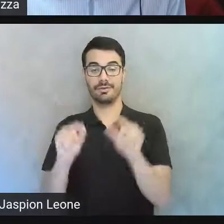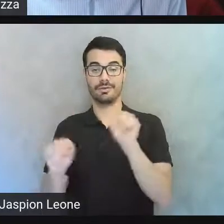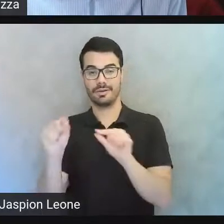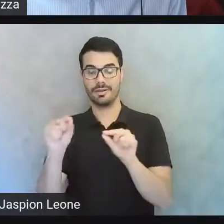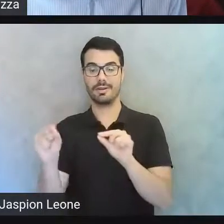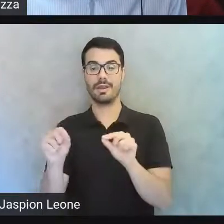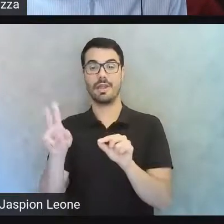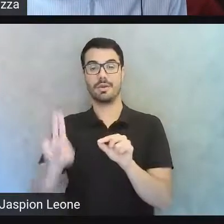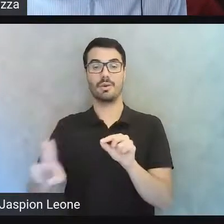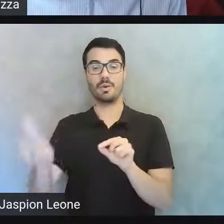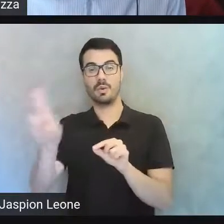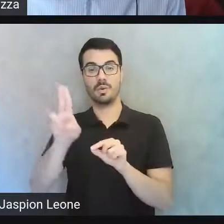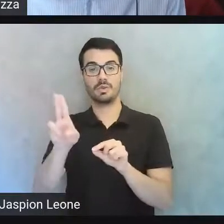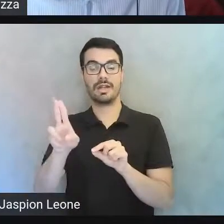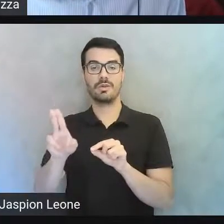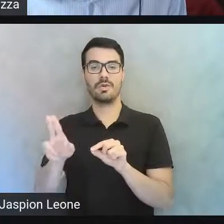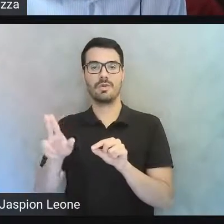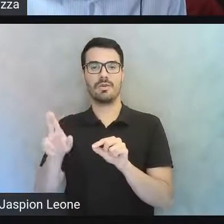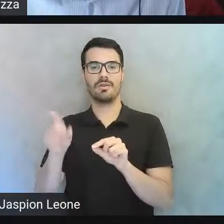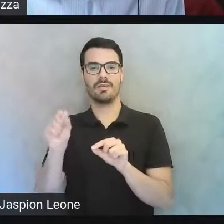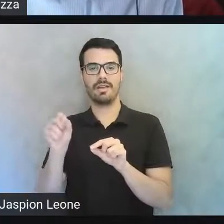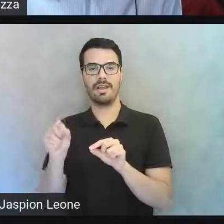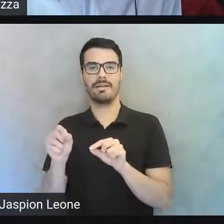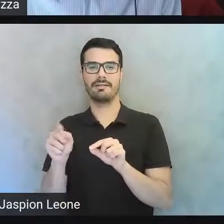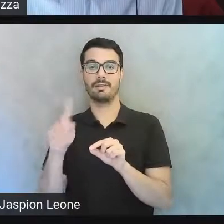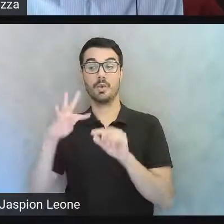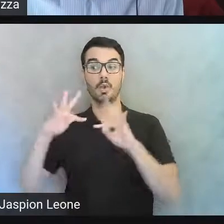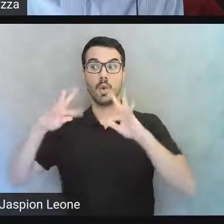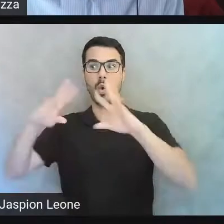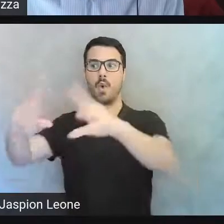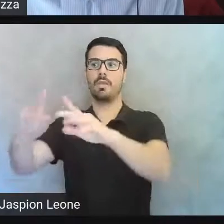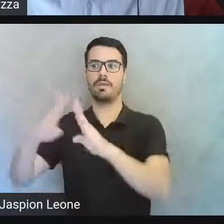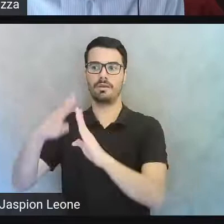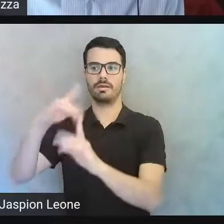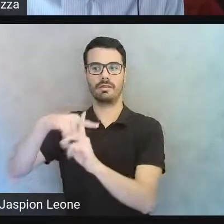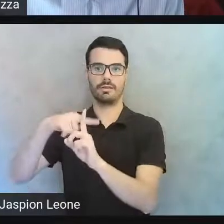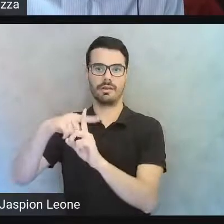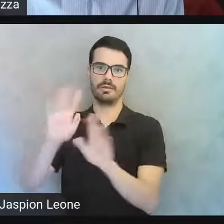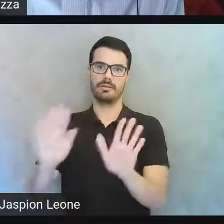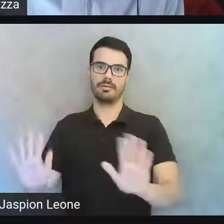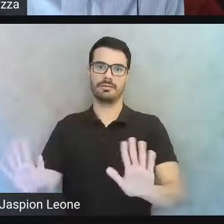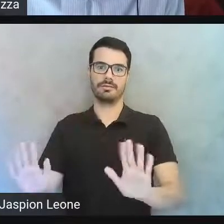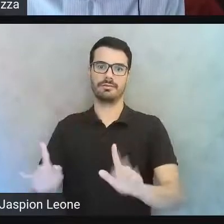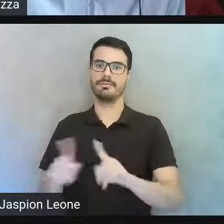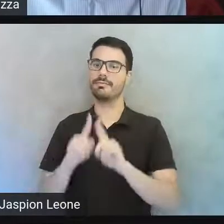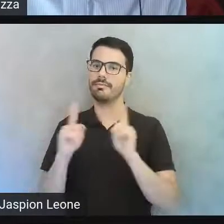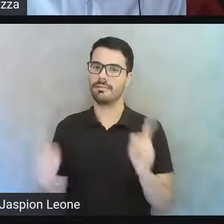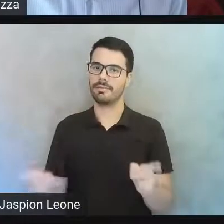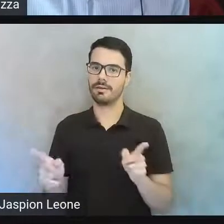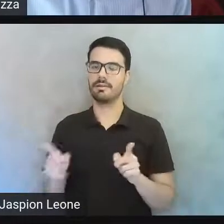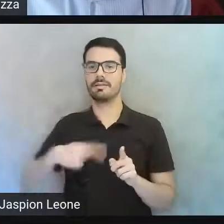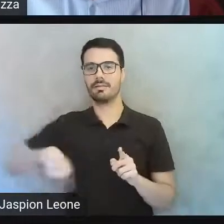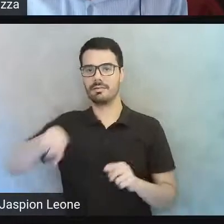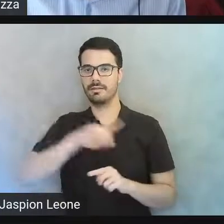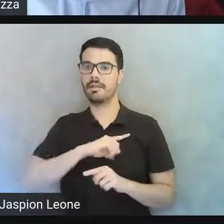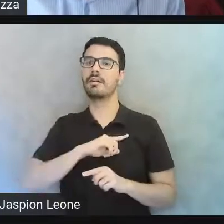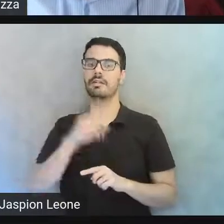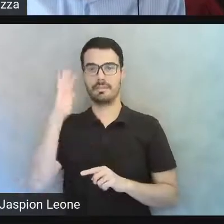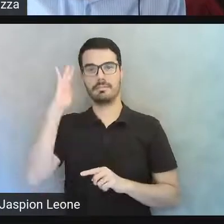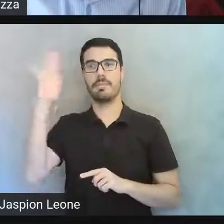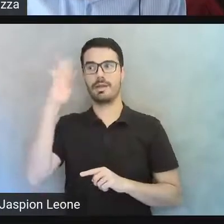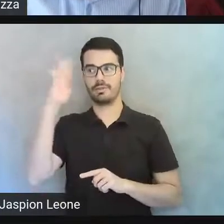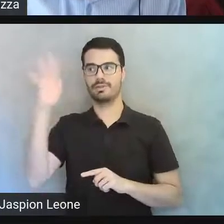sendo utilizado, né? Não vou dizer todas as igrejas, longe de mim, mas a gente imagina